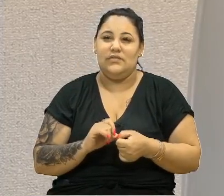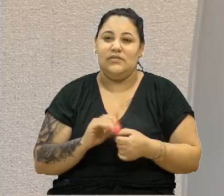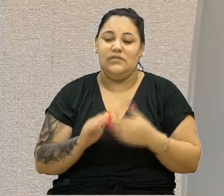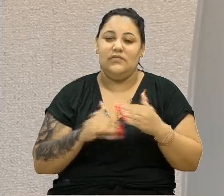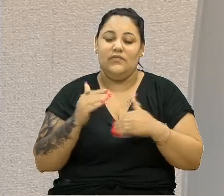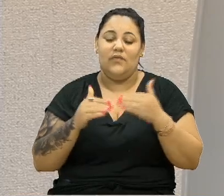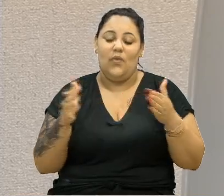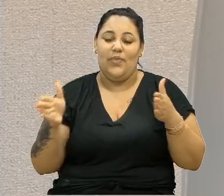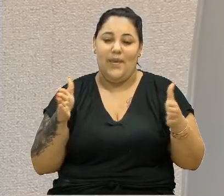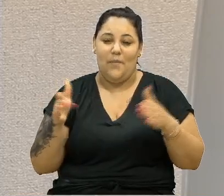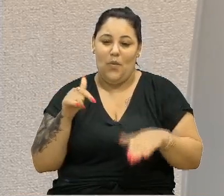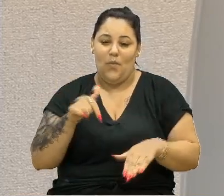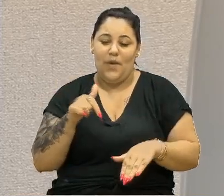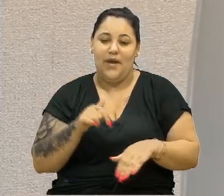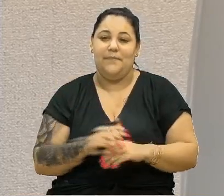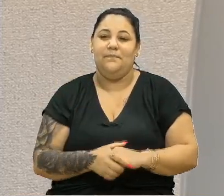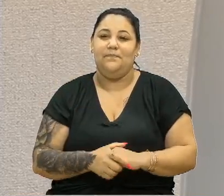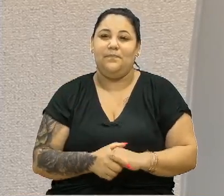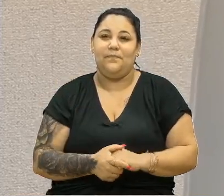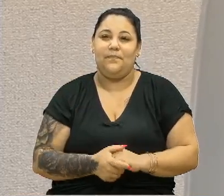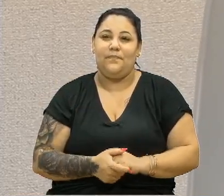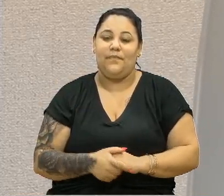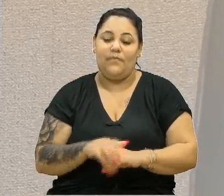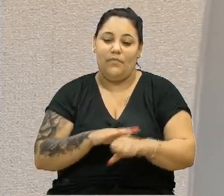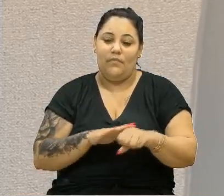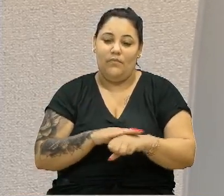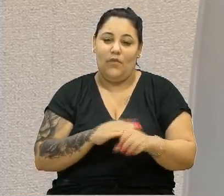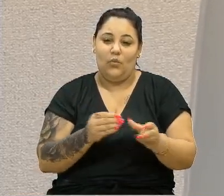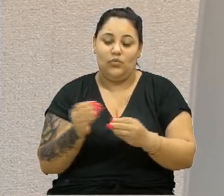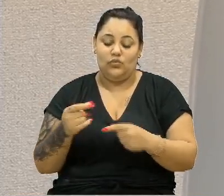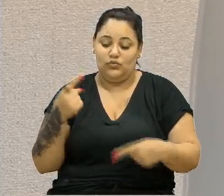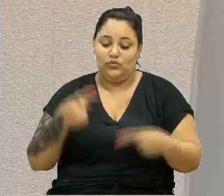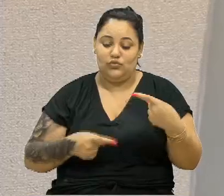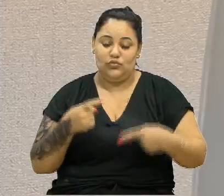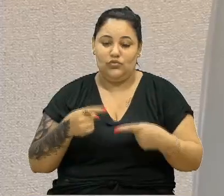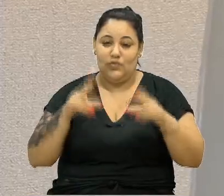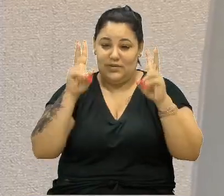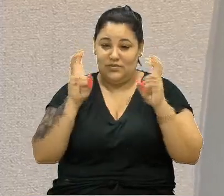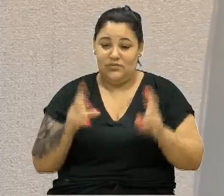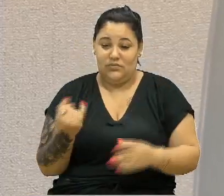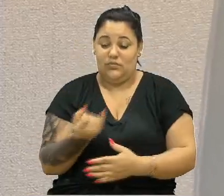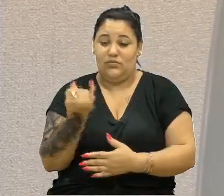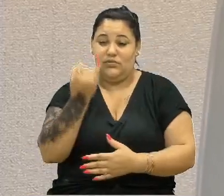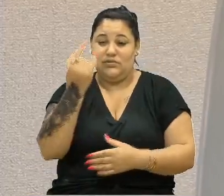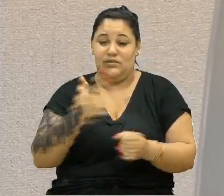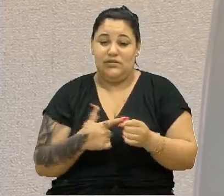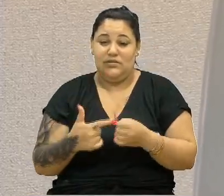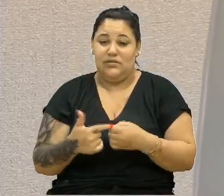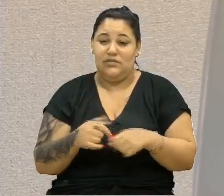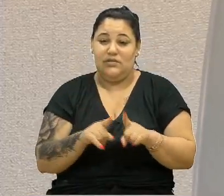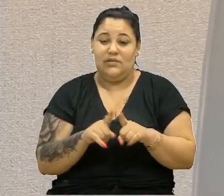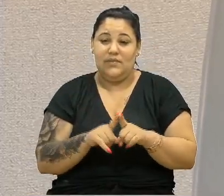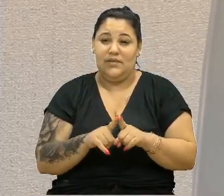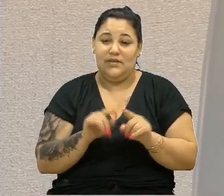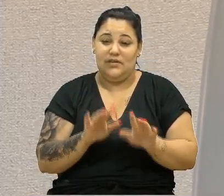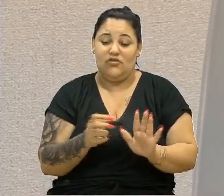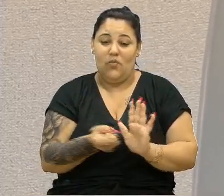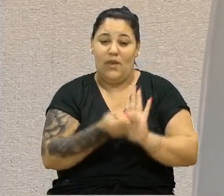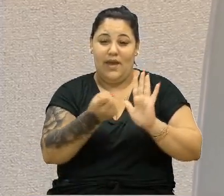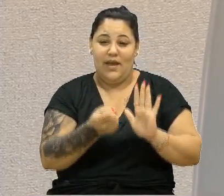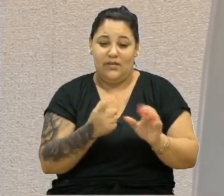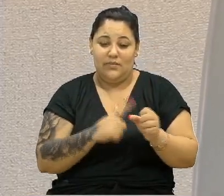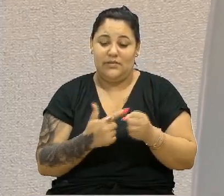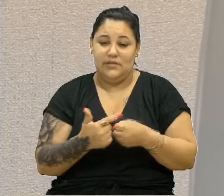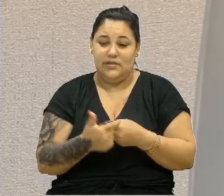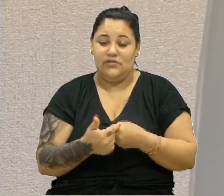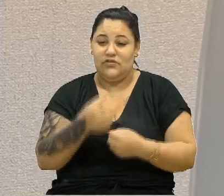também aqui na Câmara de Vereadores. A gente conversou muitas vezes, discutiu assuntos importantes da cidade, e fica o seu legado também para a cidade de Caxias do Sul